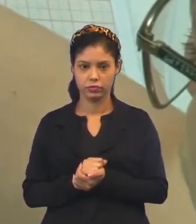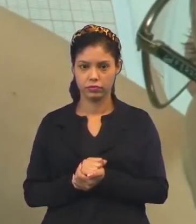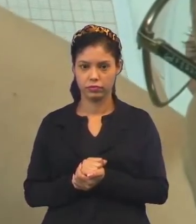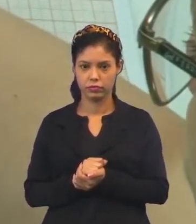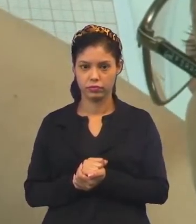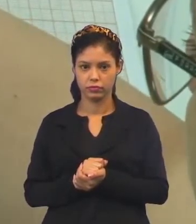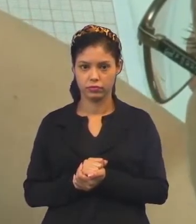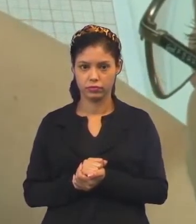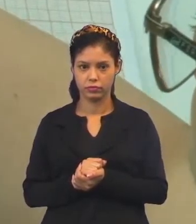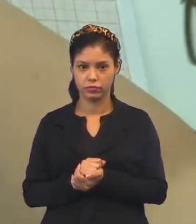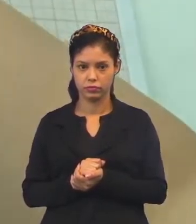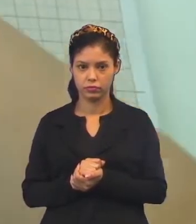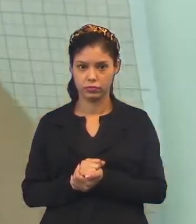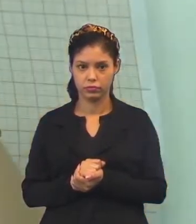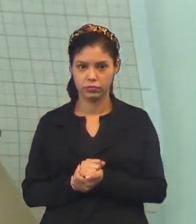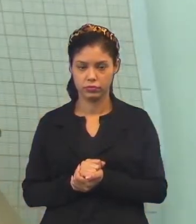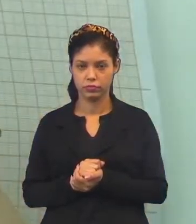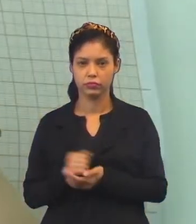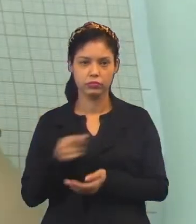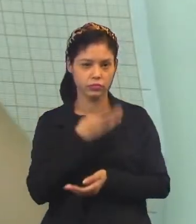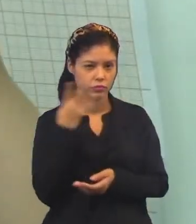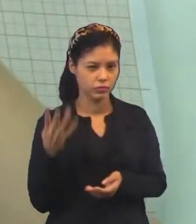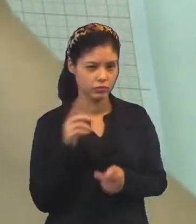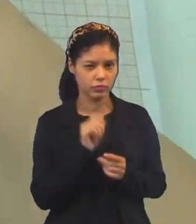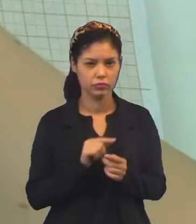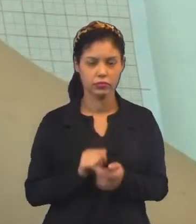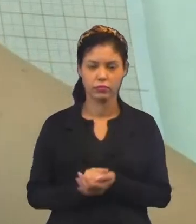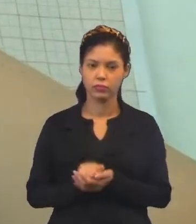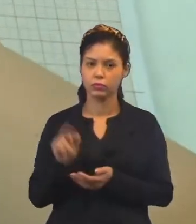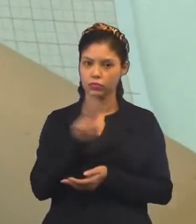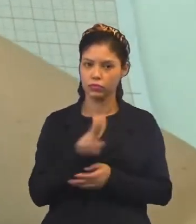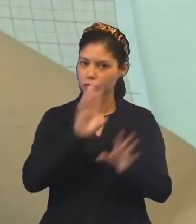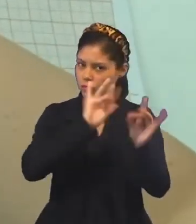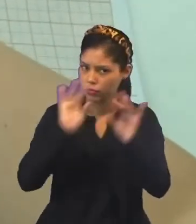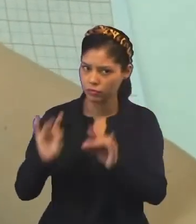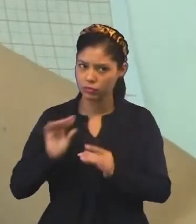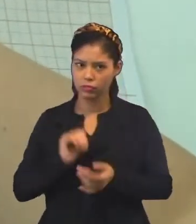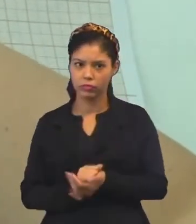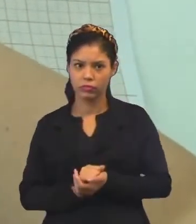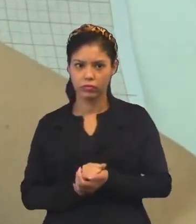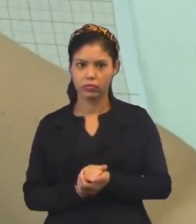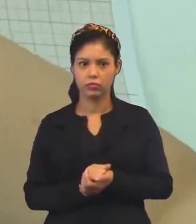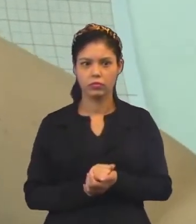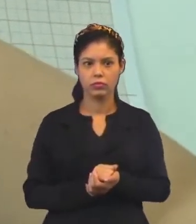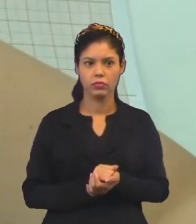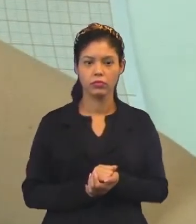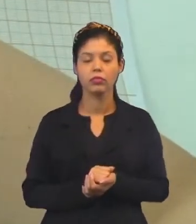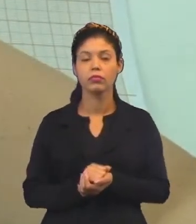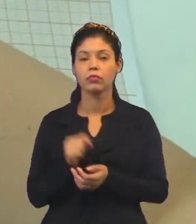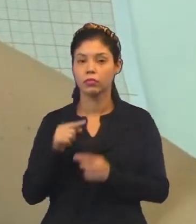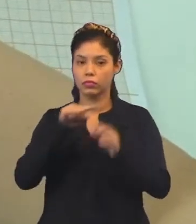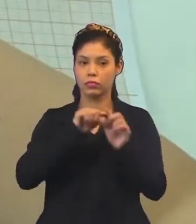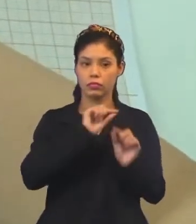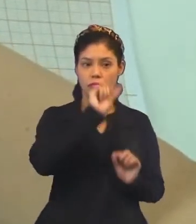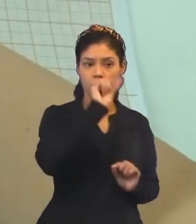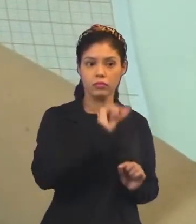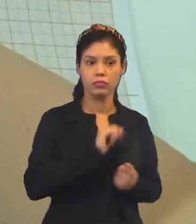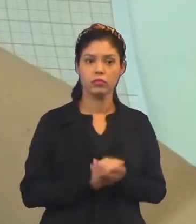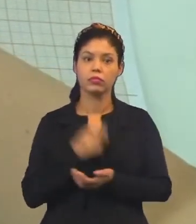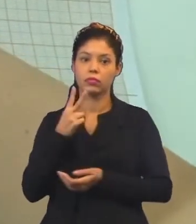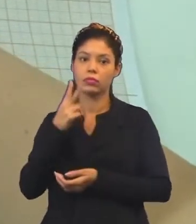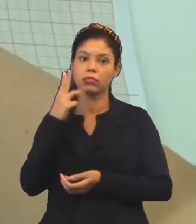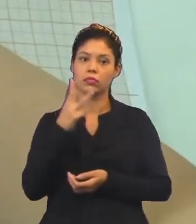Ao contorno da figura. Então, quantos quadradinhos eu usei para cada contorno? Na lateral, eu usei